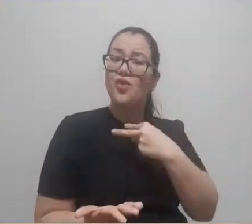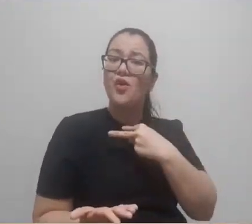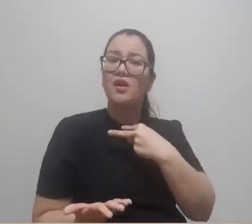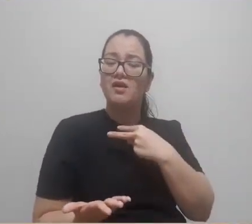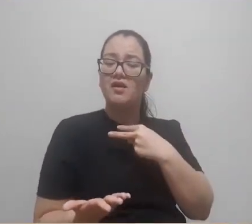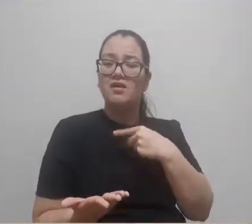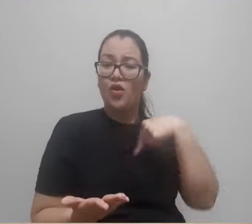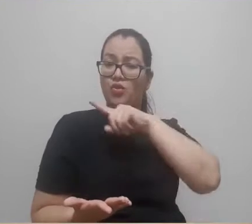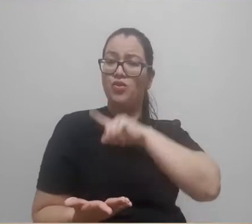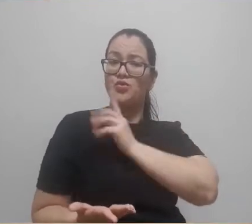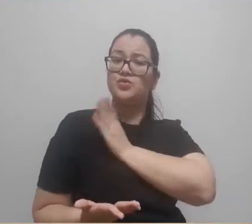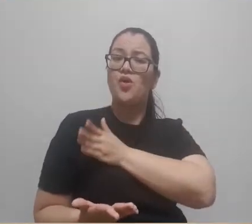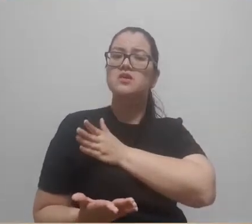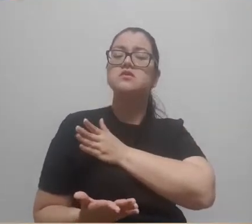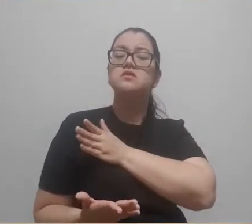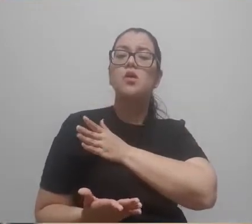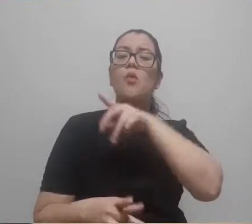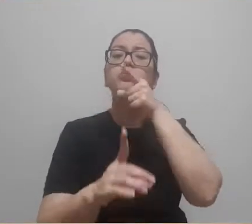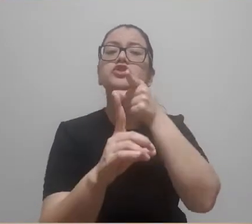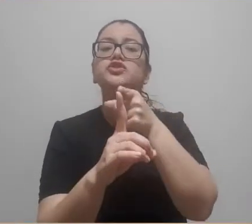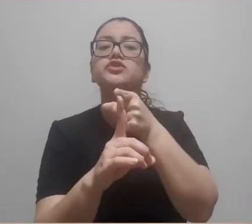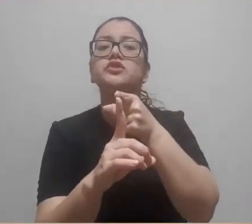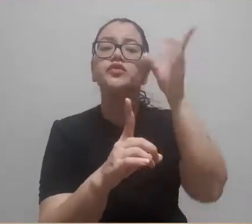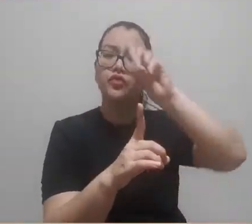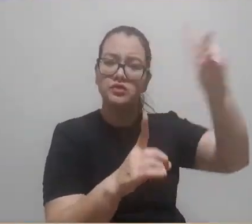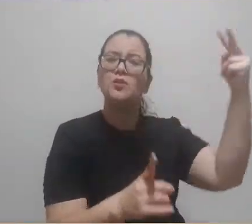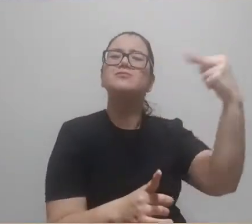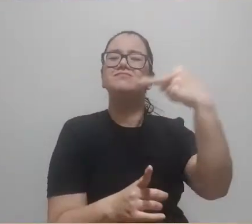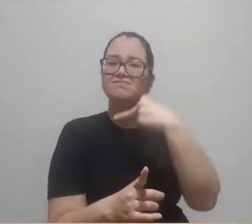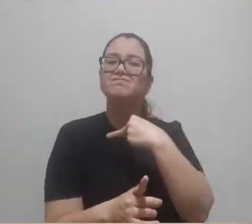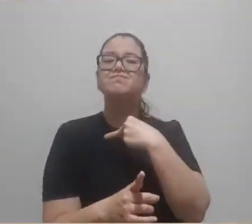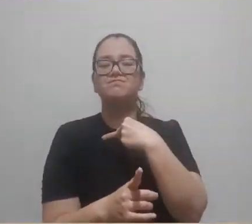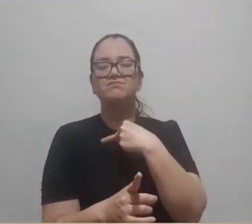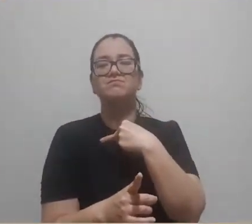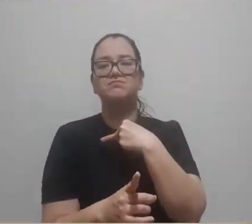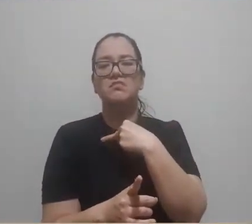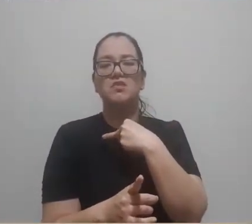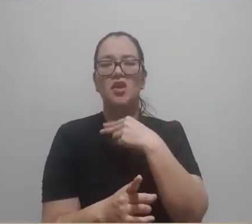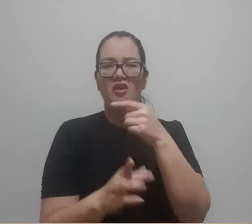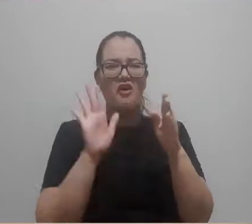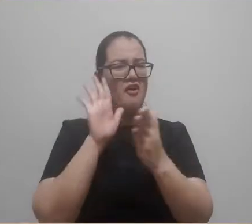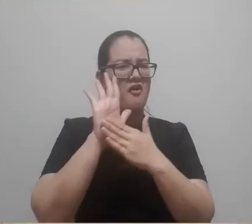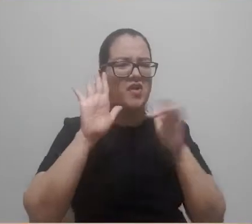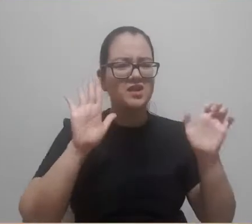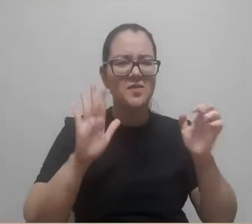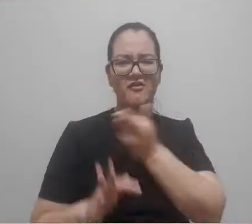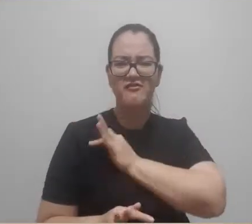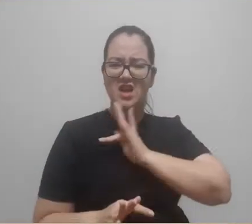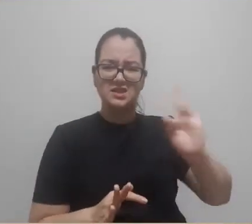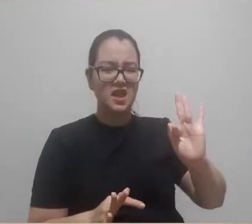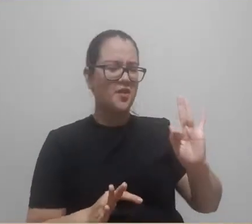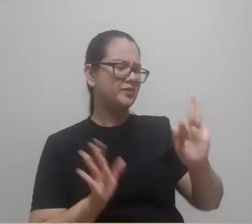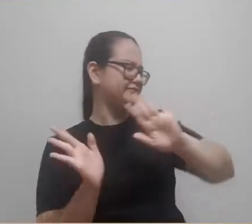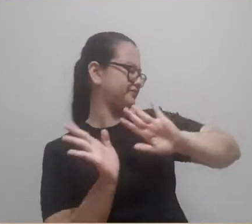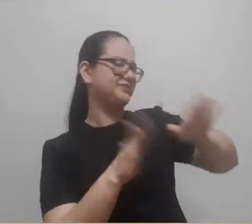fazendo, e os fariseus eram especialistas nisso. Não importa o motivo, eles queriam fazer isso, estavam